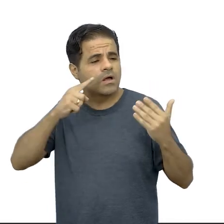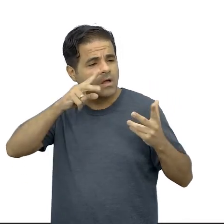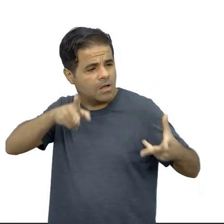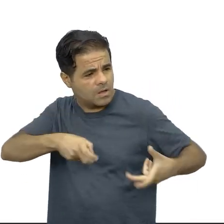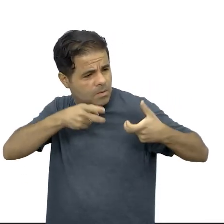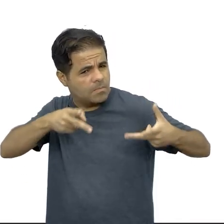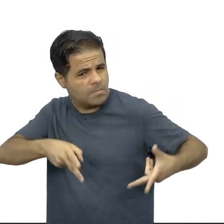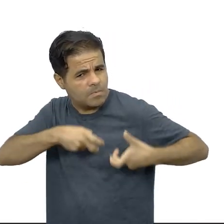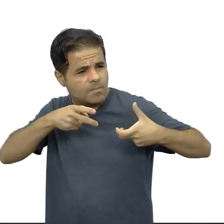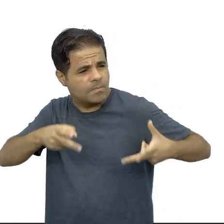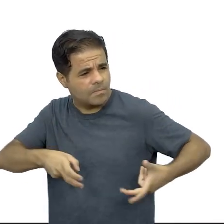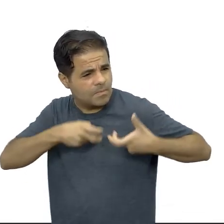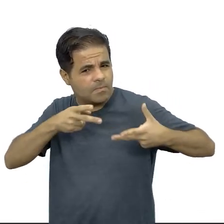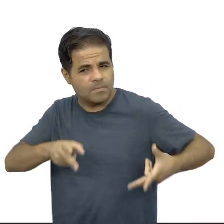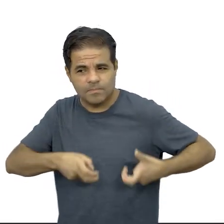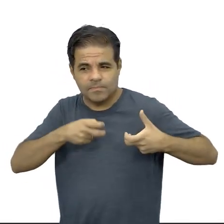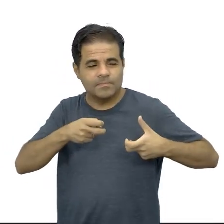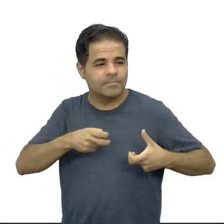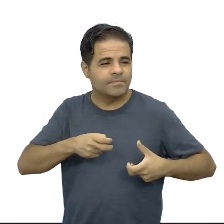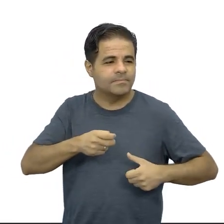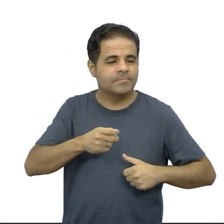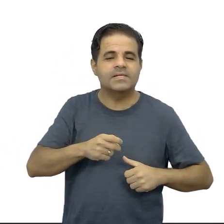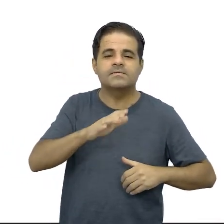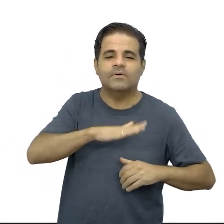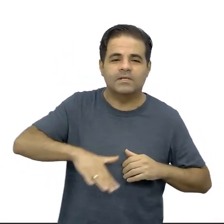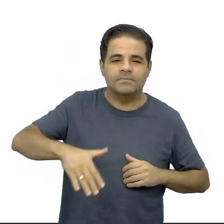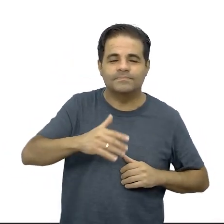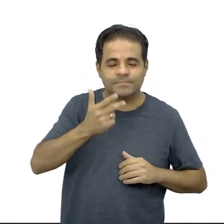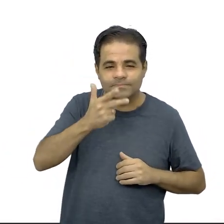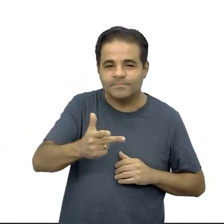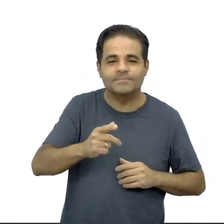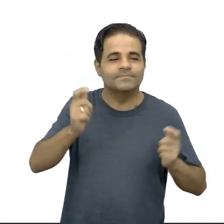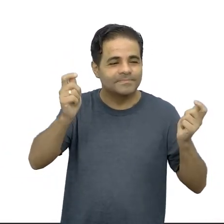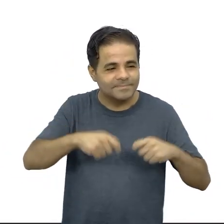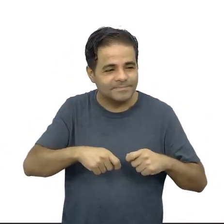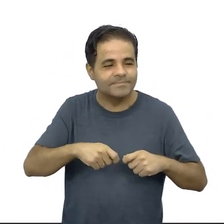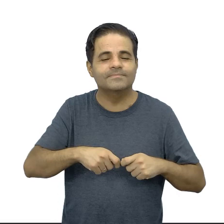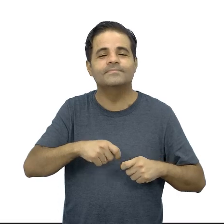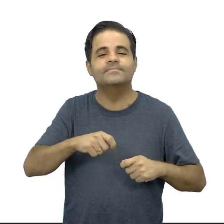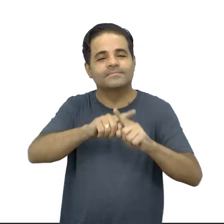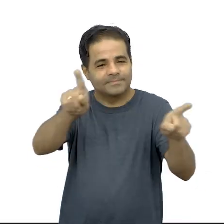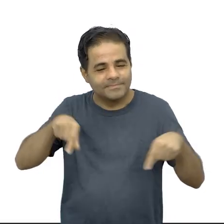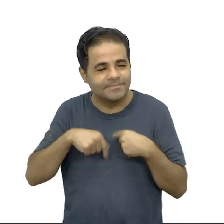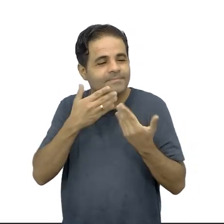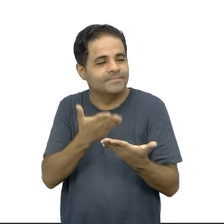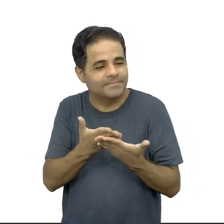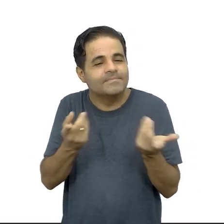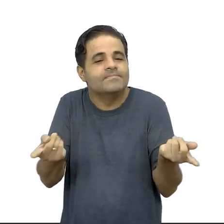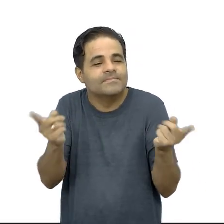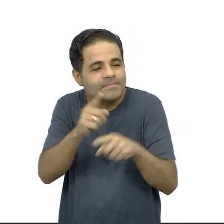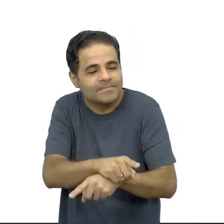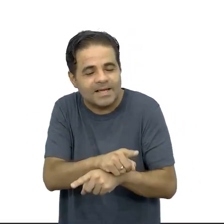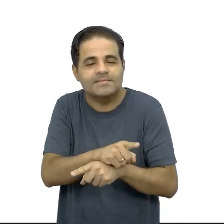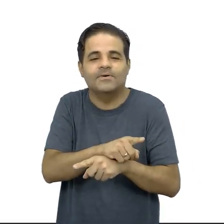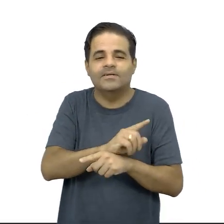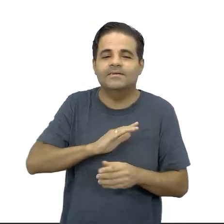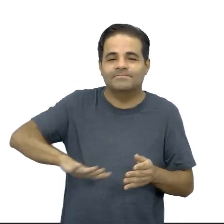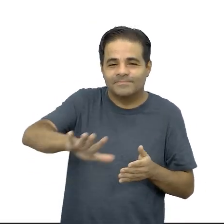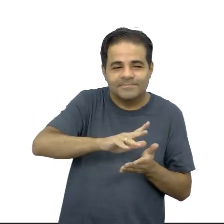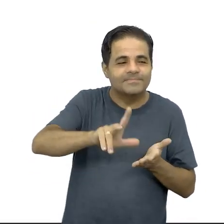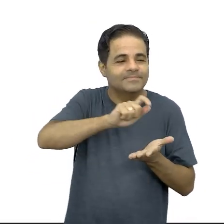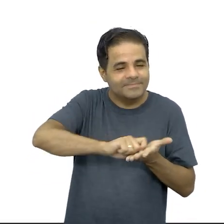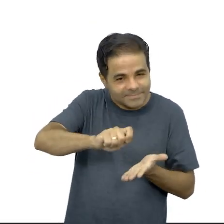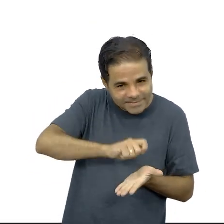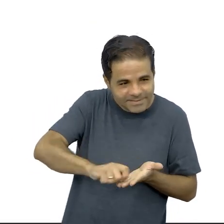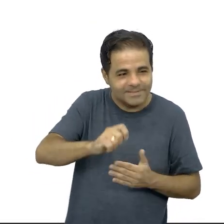esses recursos de diferentes maneiras, usando uma metodologia ativa, uma sala de aula invertida, uma rotação por estação,